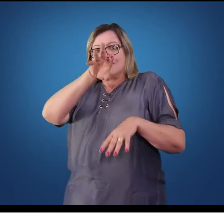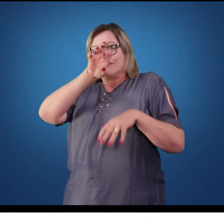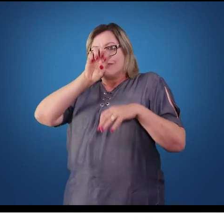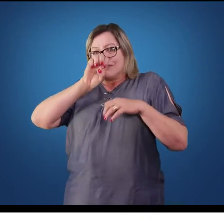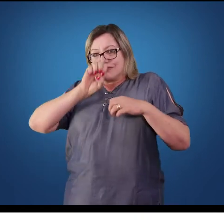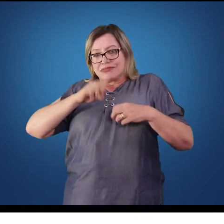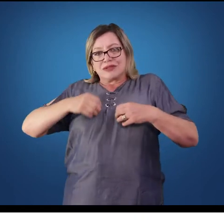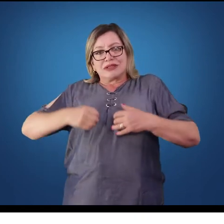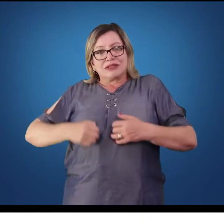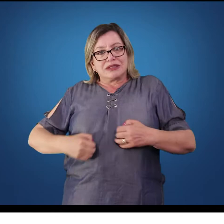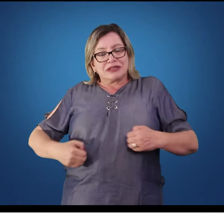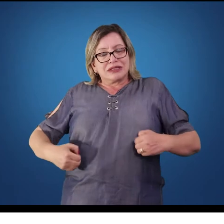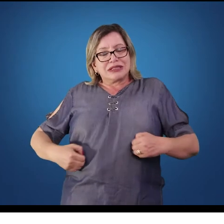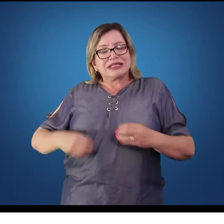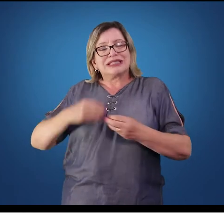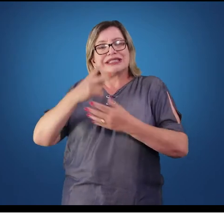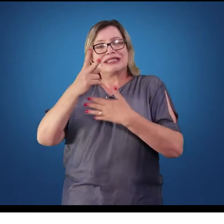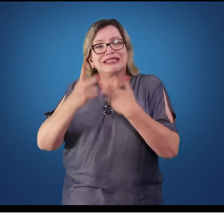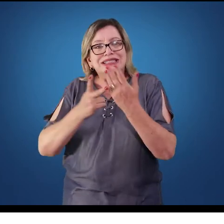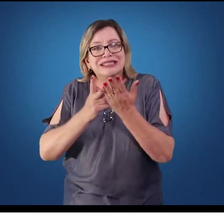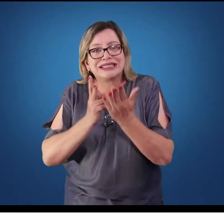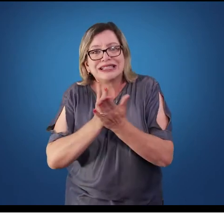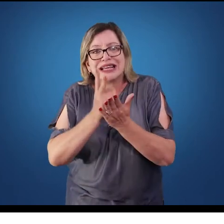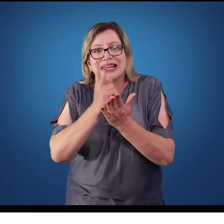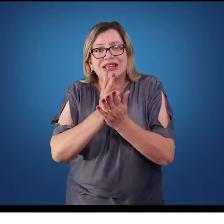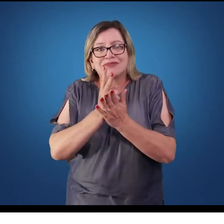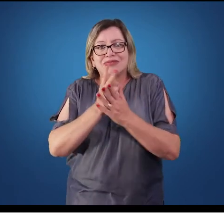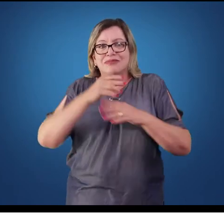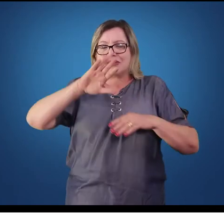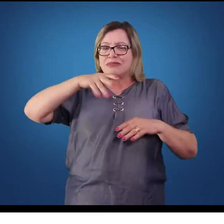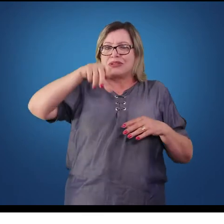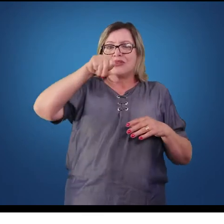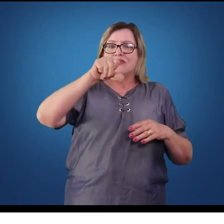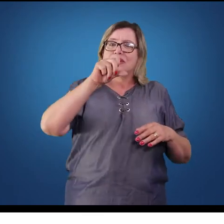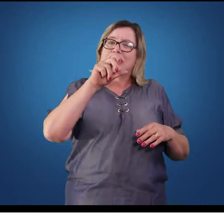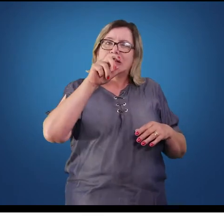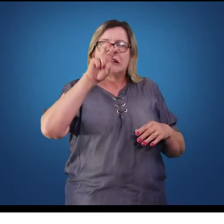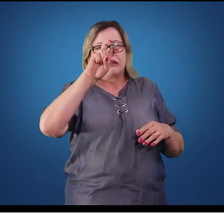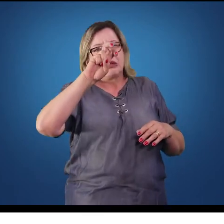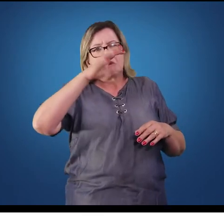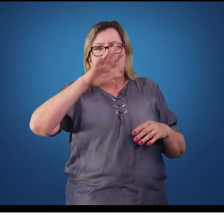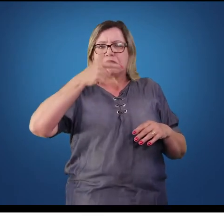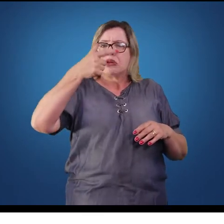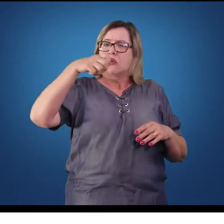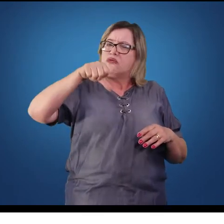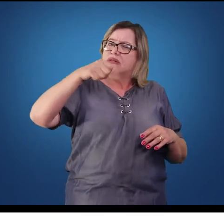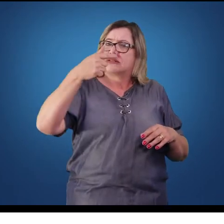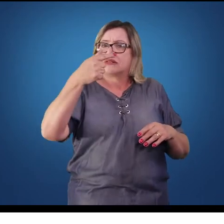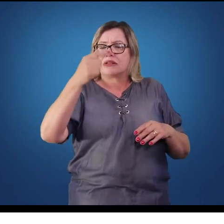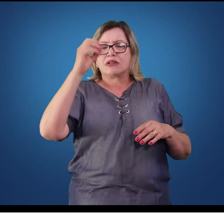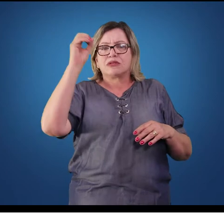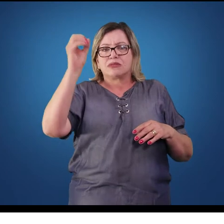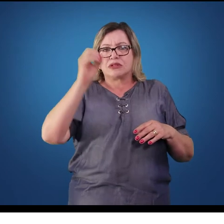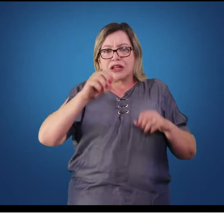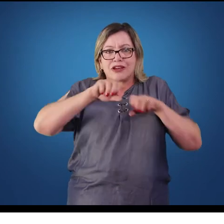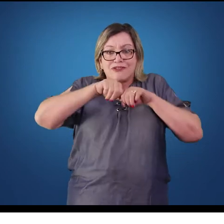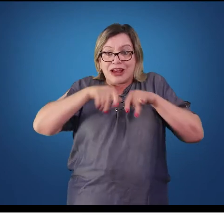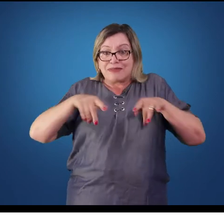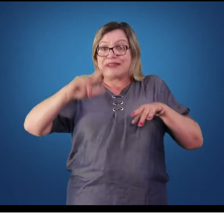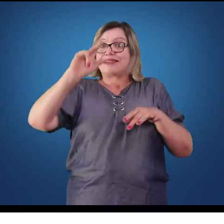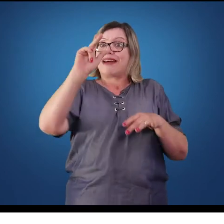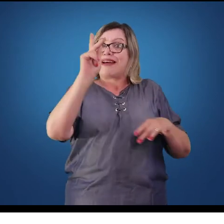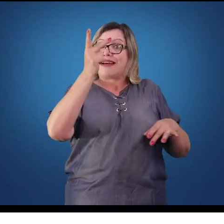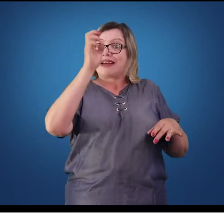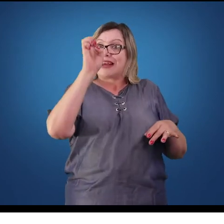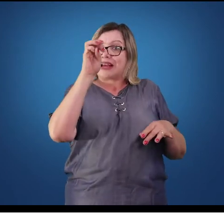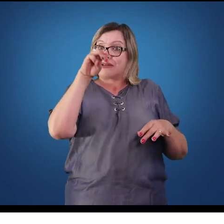diferenciação de pressão, na sua grande maioria, ou seja, ao redor de 95% a 97%, é transportado pelas hemácias. E ao